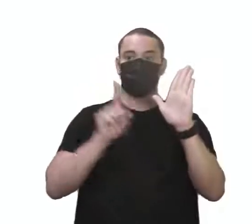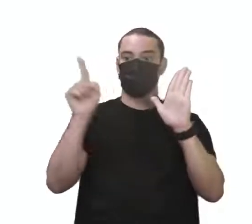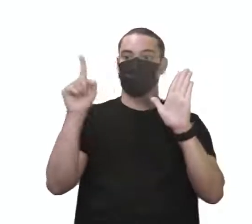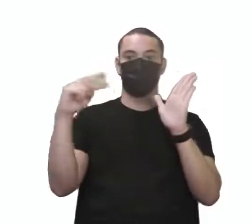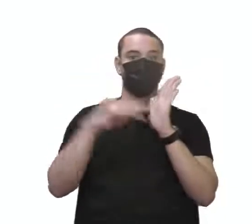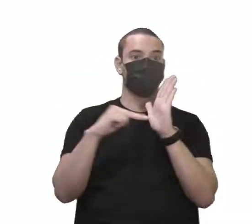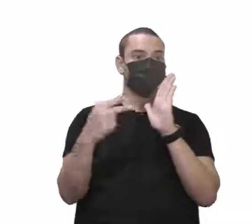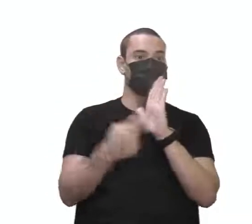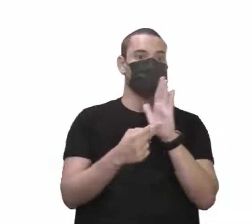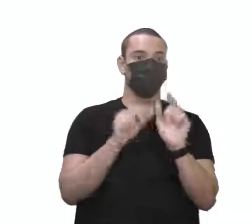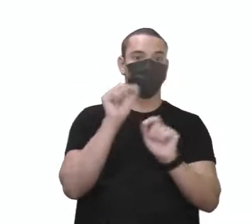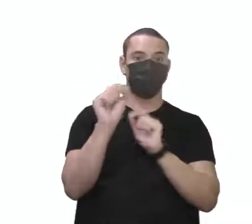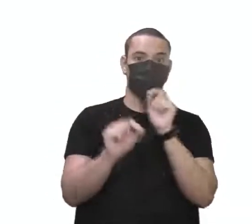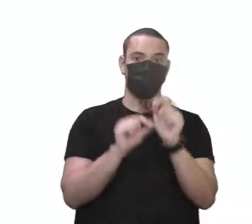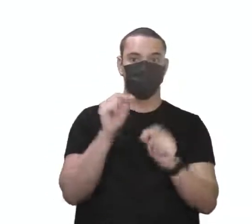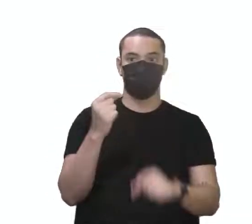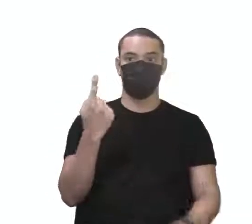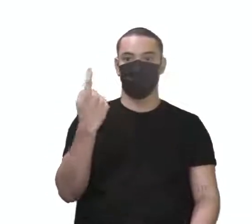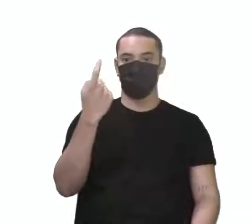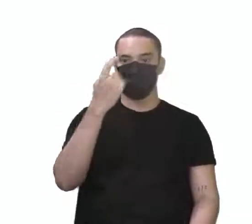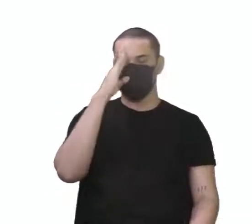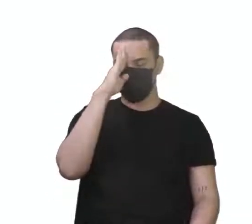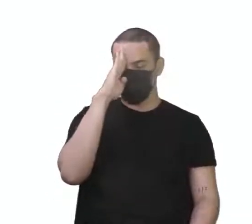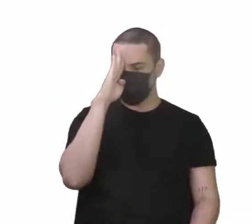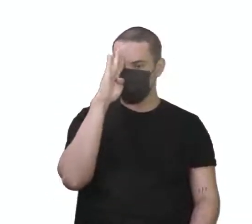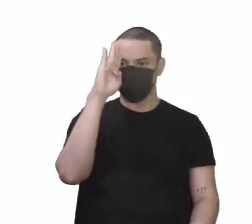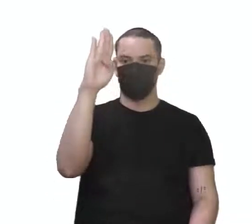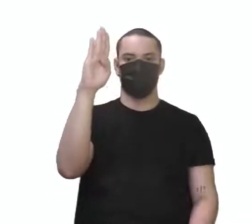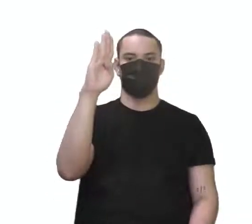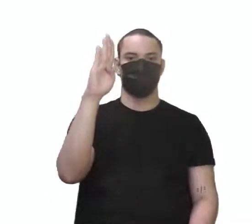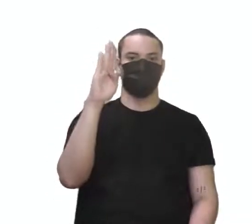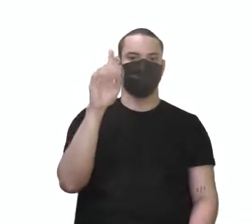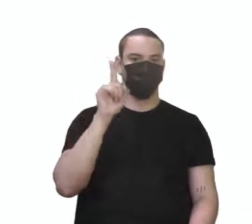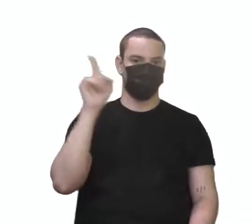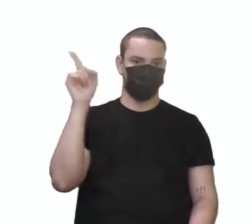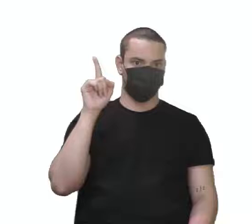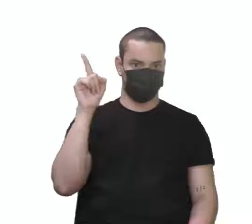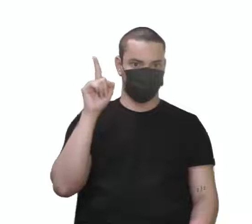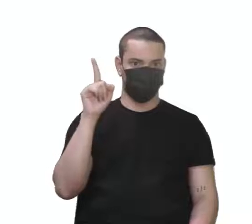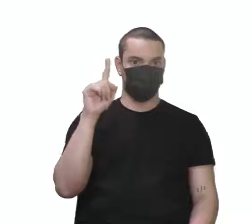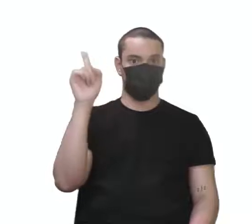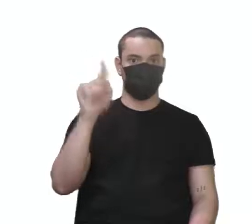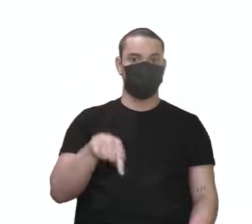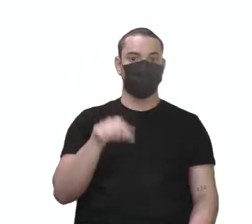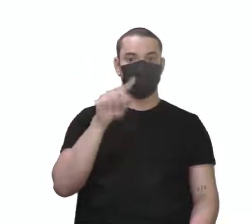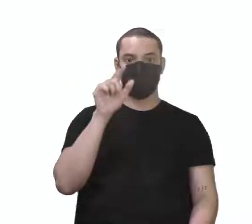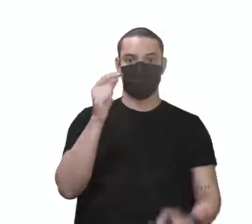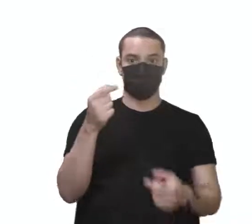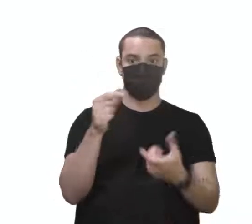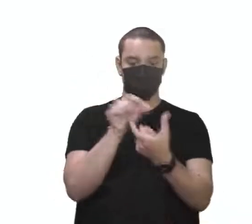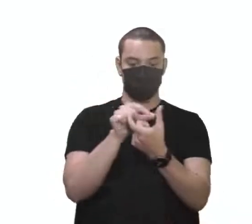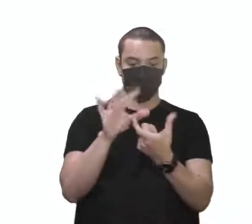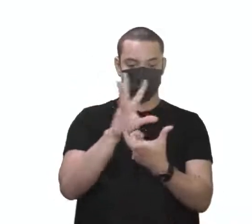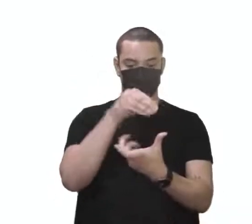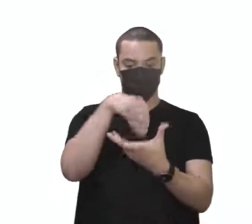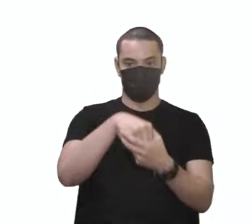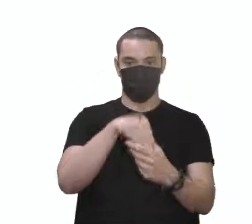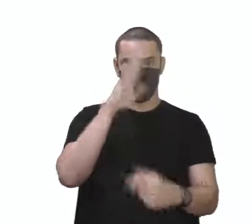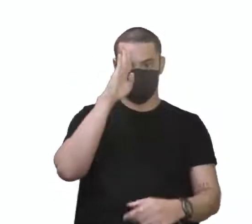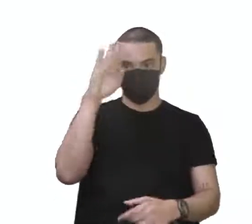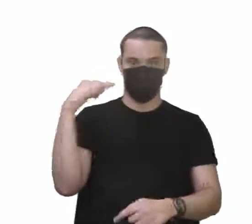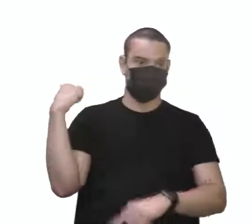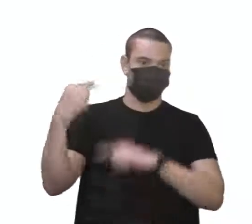atenção. Unidade fundamental, vou frisar aqui, ó. Unidade fundamental da